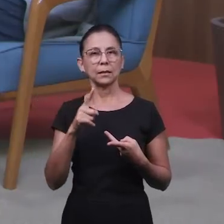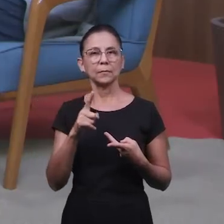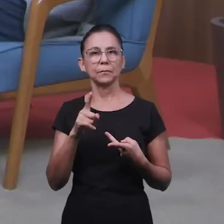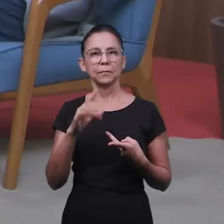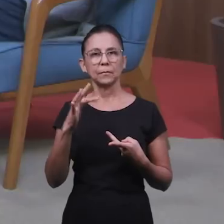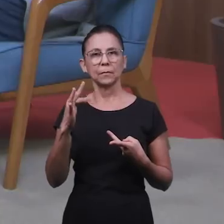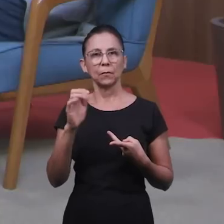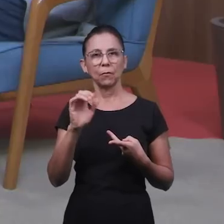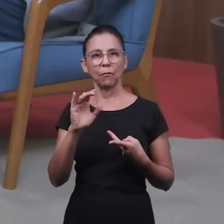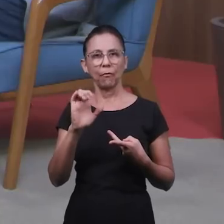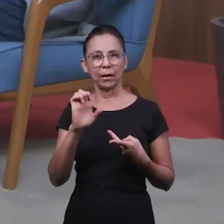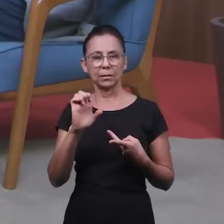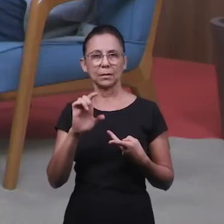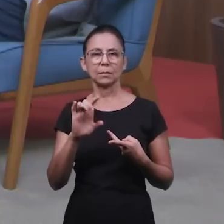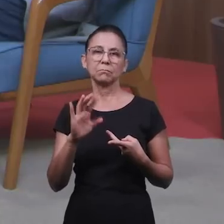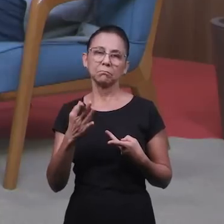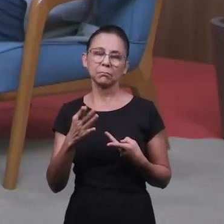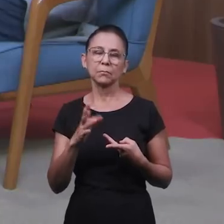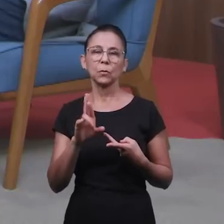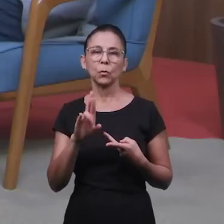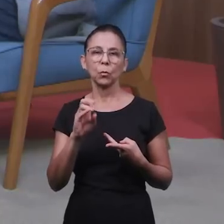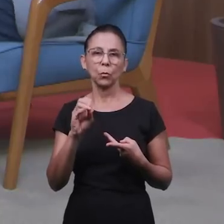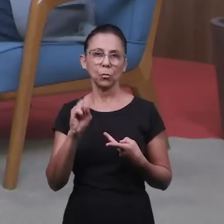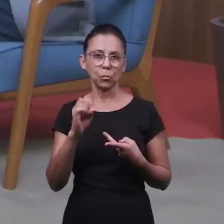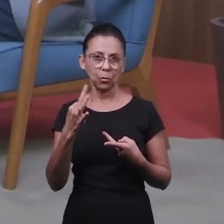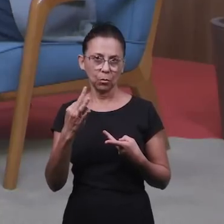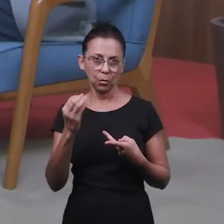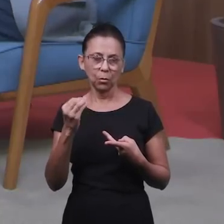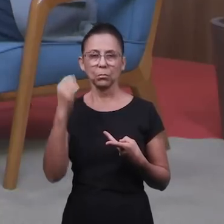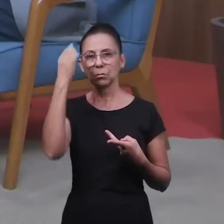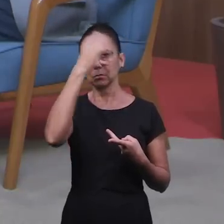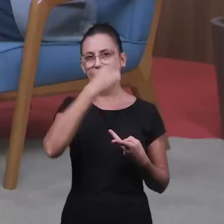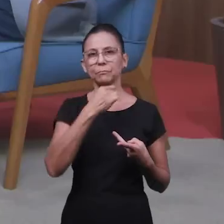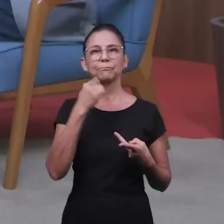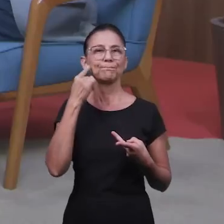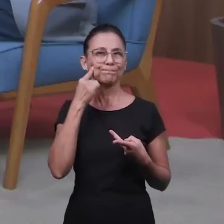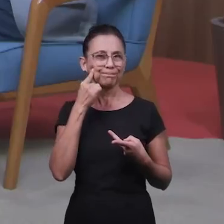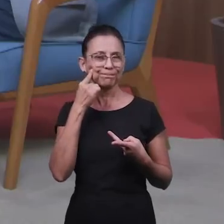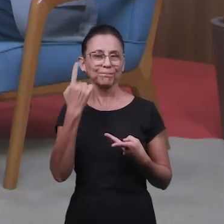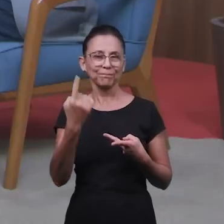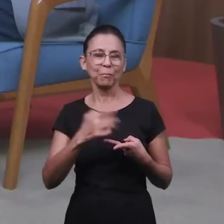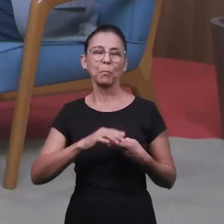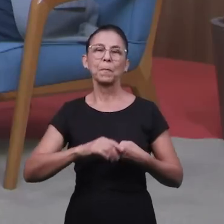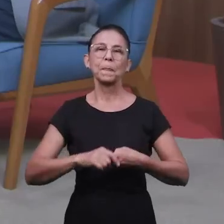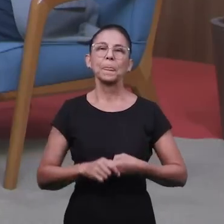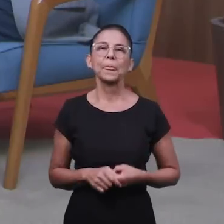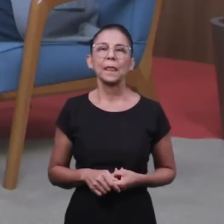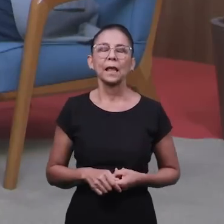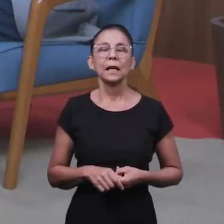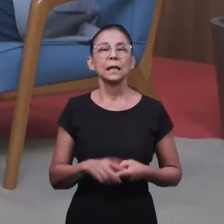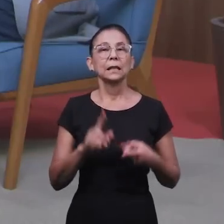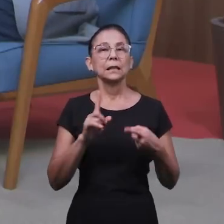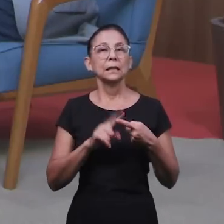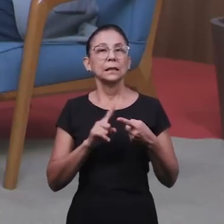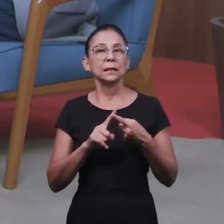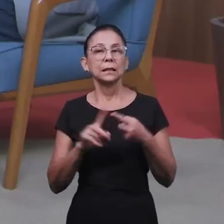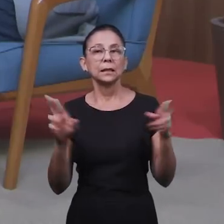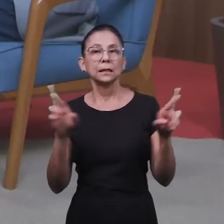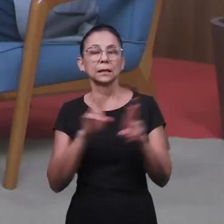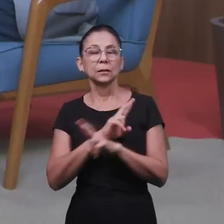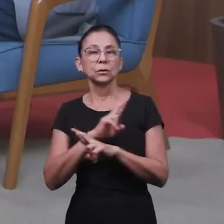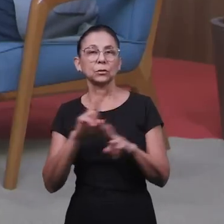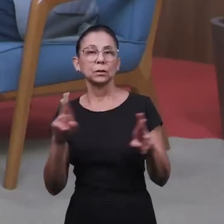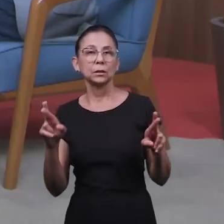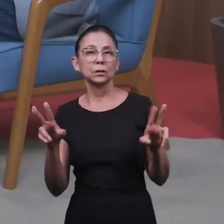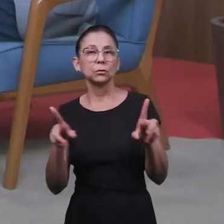trazer, que é uma face, e aí, fazendo um link, né, com aquele primeiro aspecto